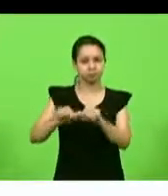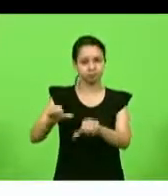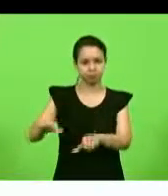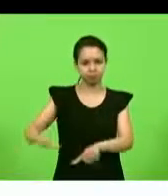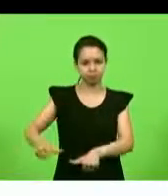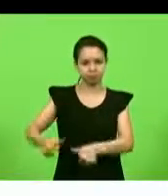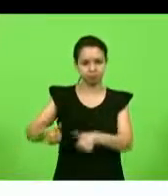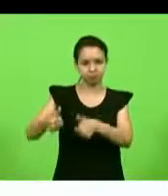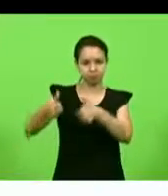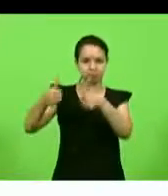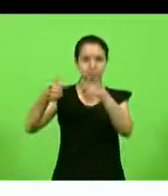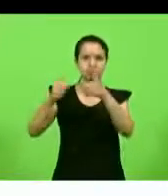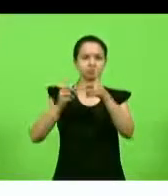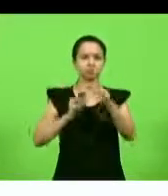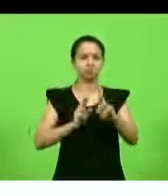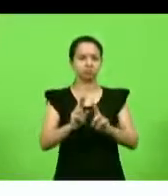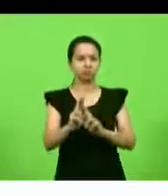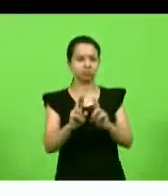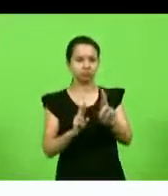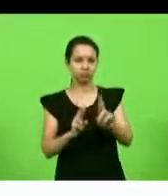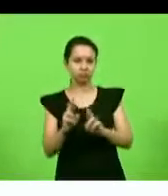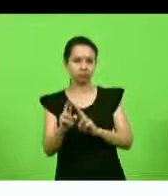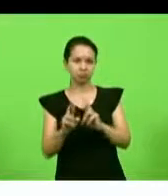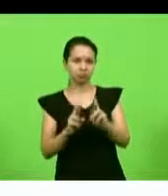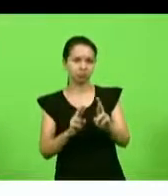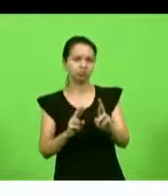nossas rodovias, muitos dos trechos